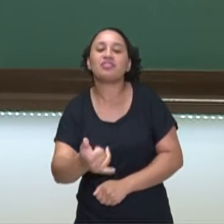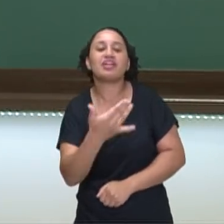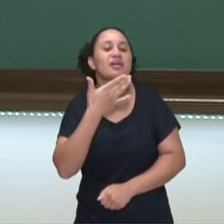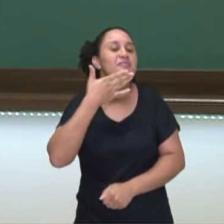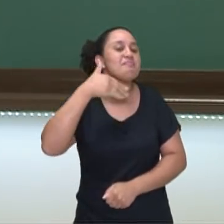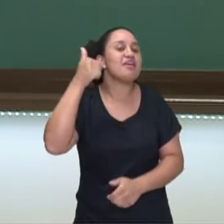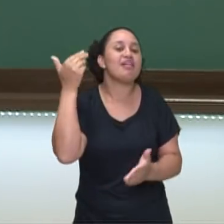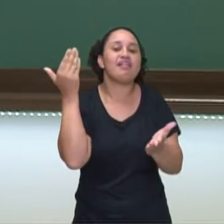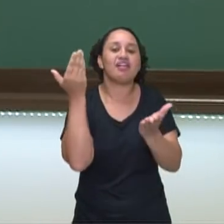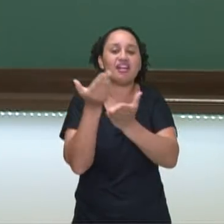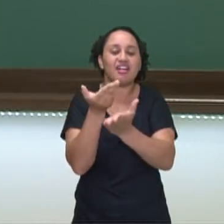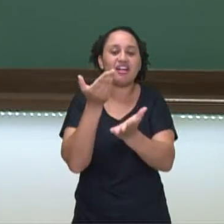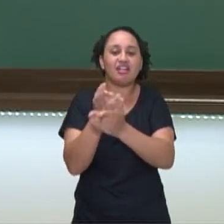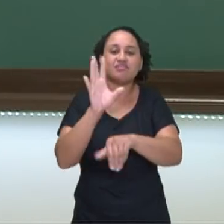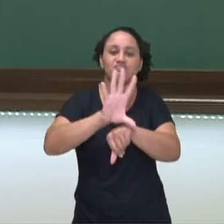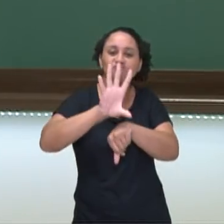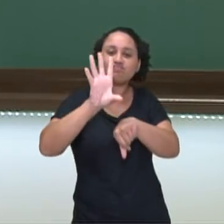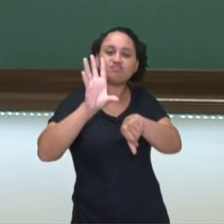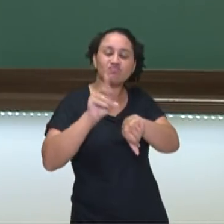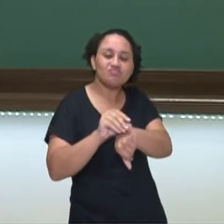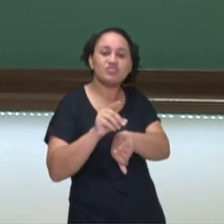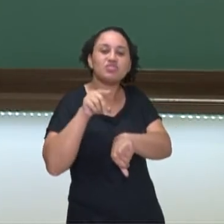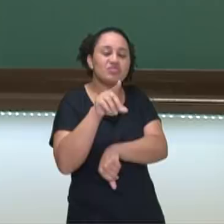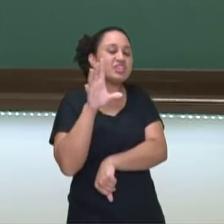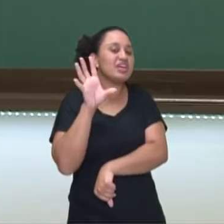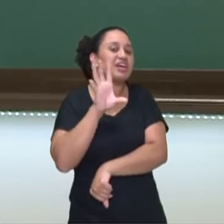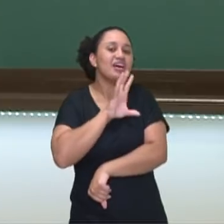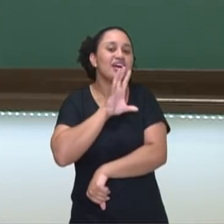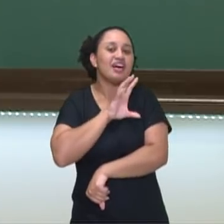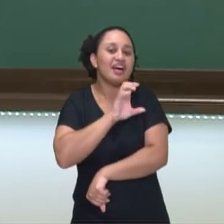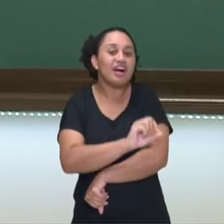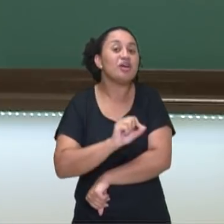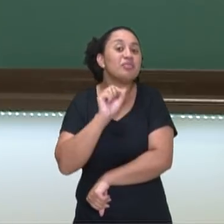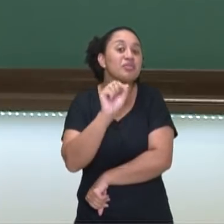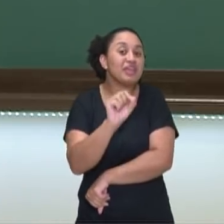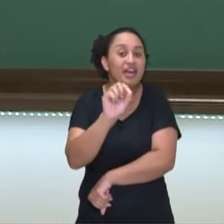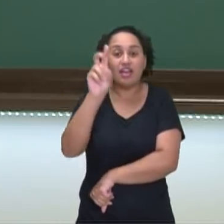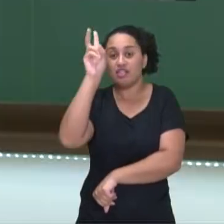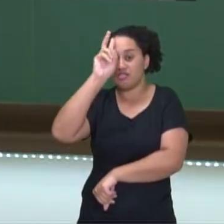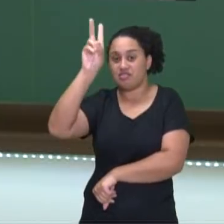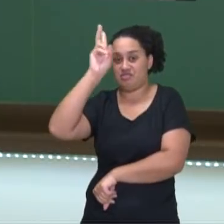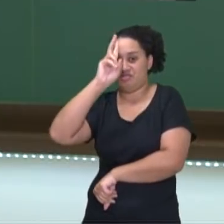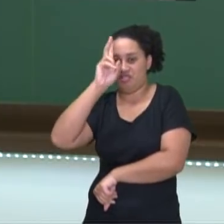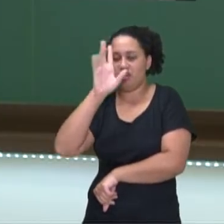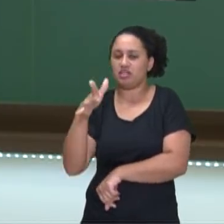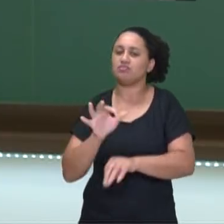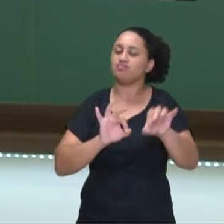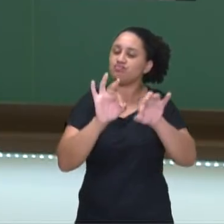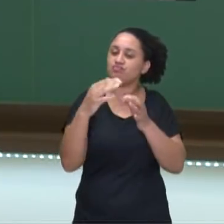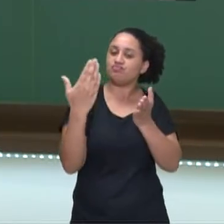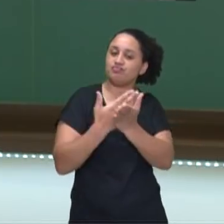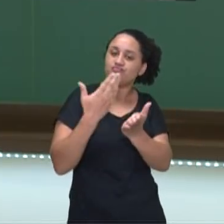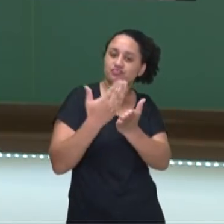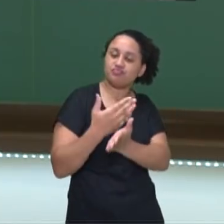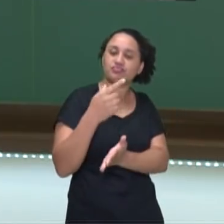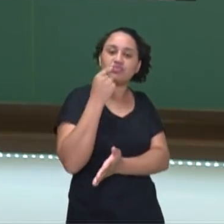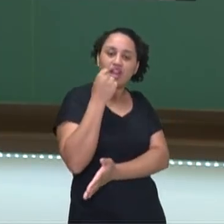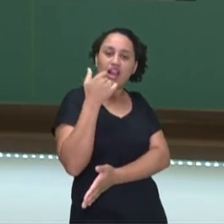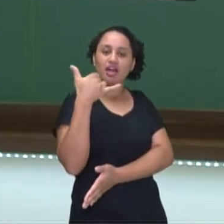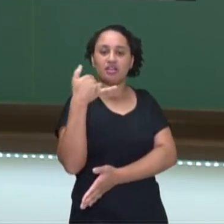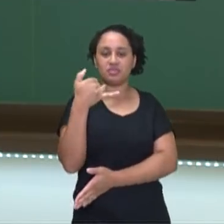pelo conhecimento todo que você adora de história. Então, prepare seu caderno, lápis,